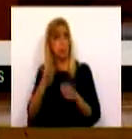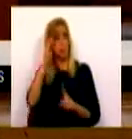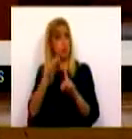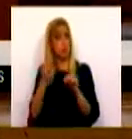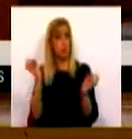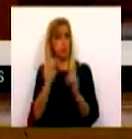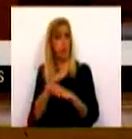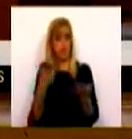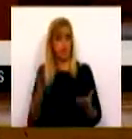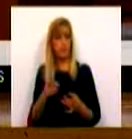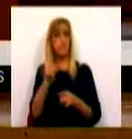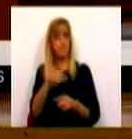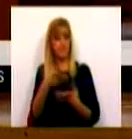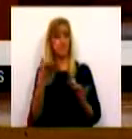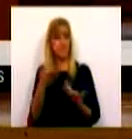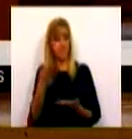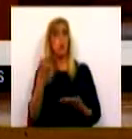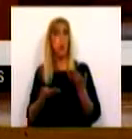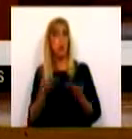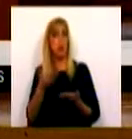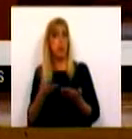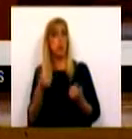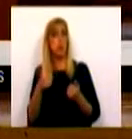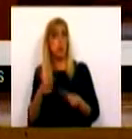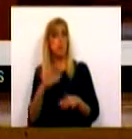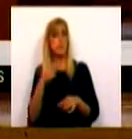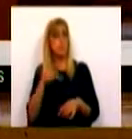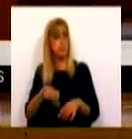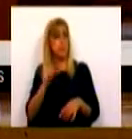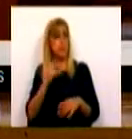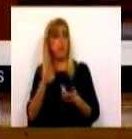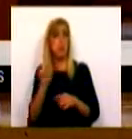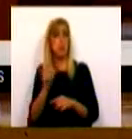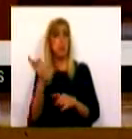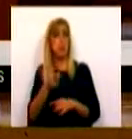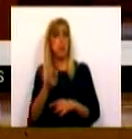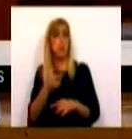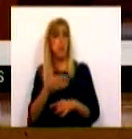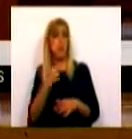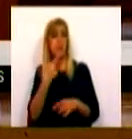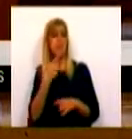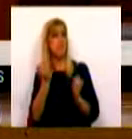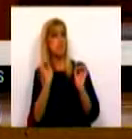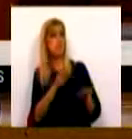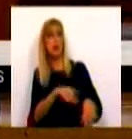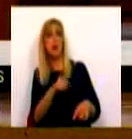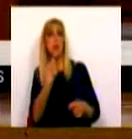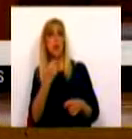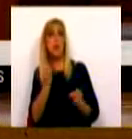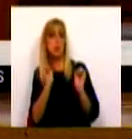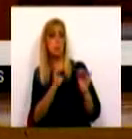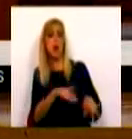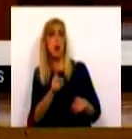objetivos. É esse o equilíbrio do qual o PS não deve prescindir, não pode